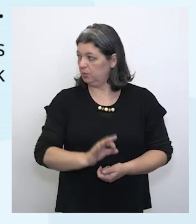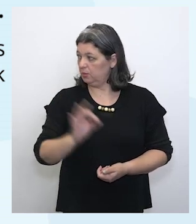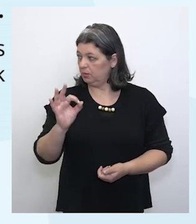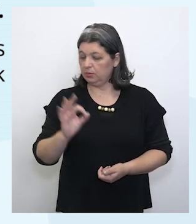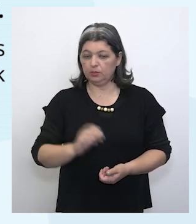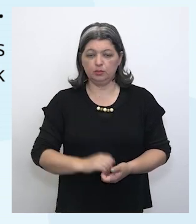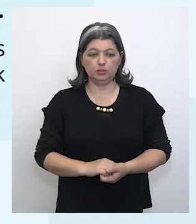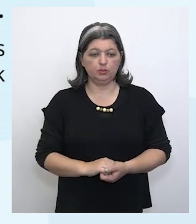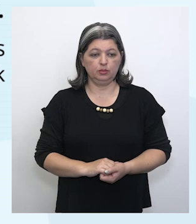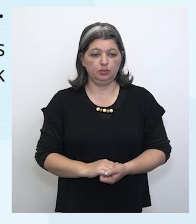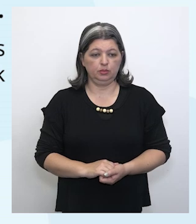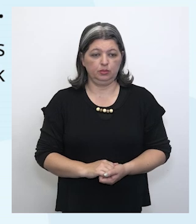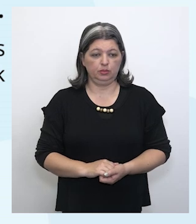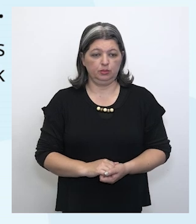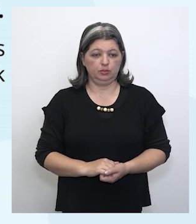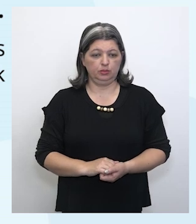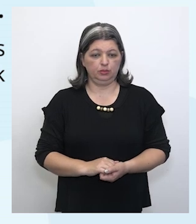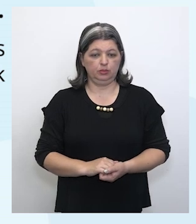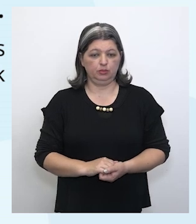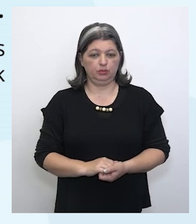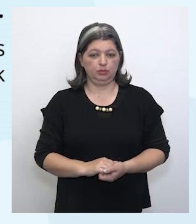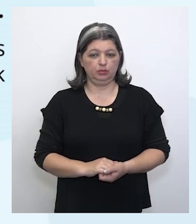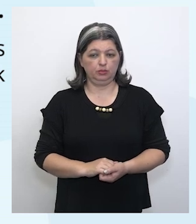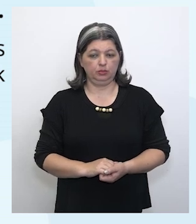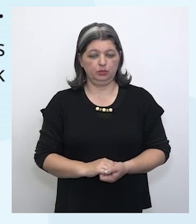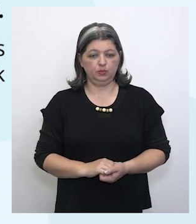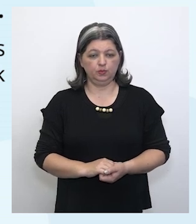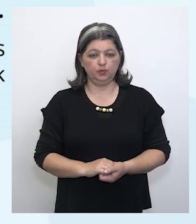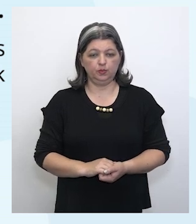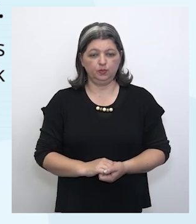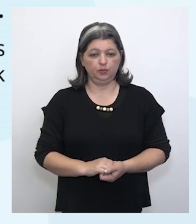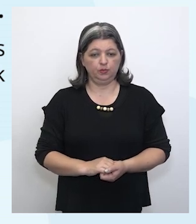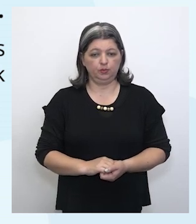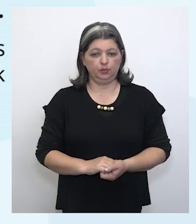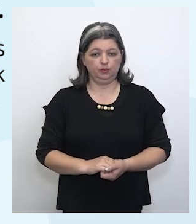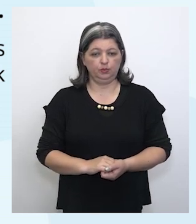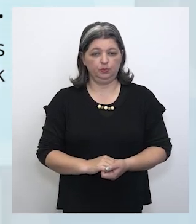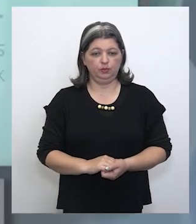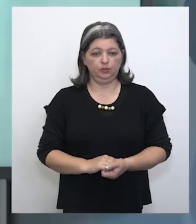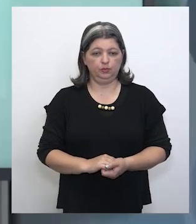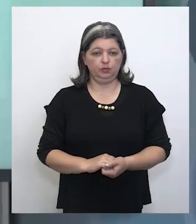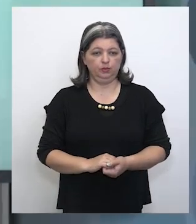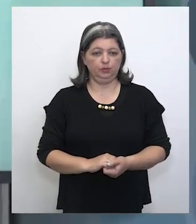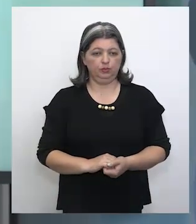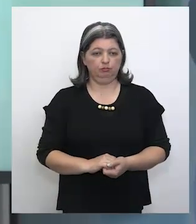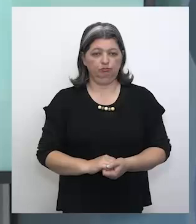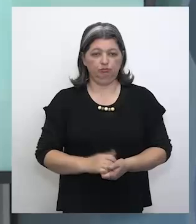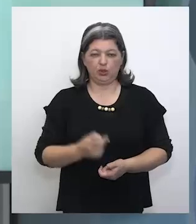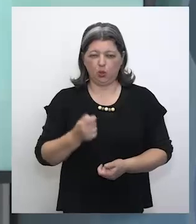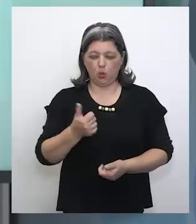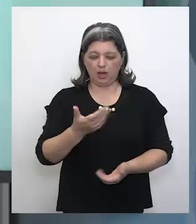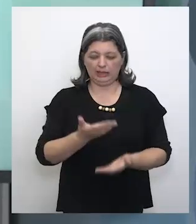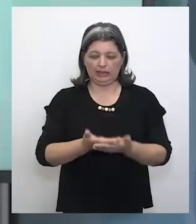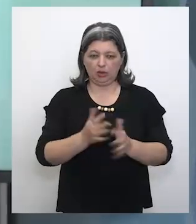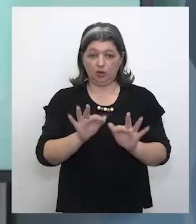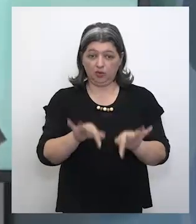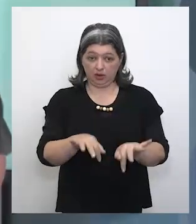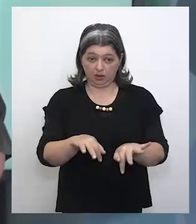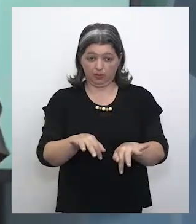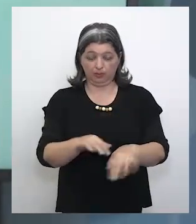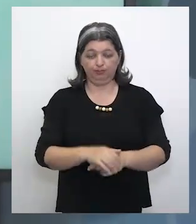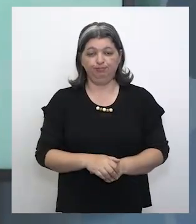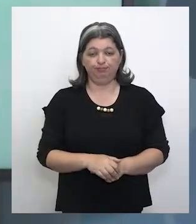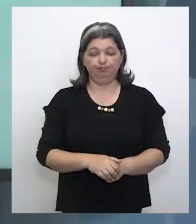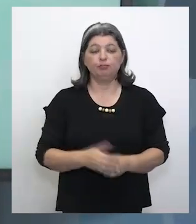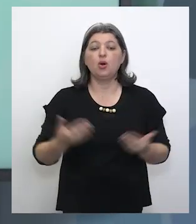41% acham que as casas produzem aí muito lixo. Nossa aula está acabando, chegando aí ao final. Então,